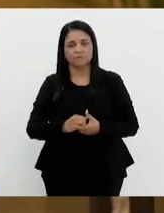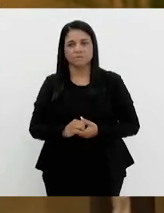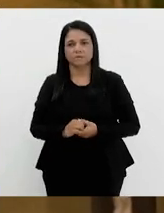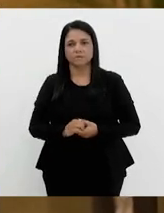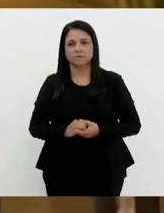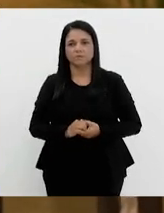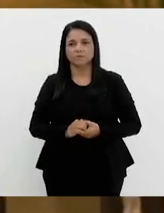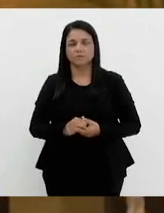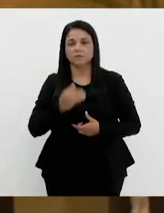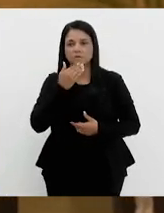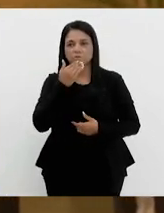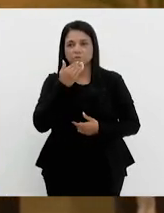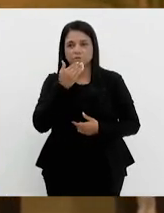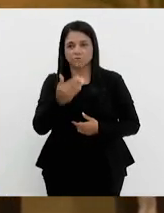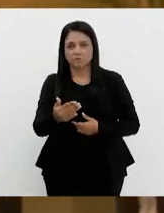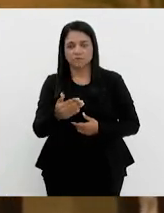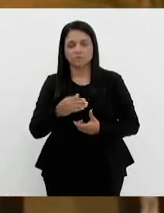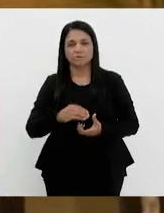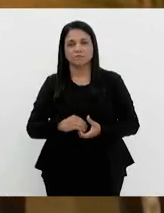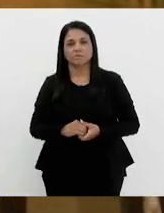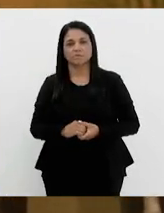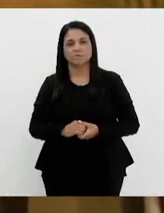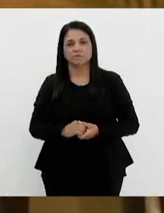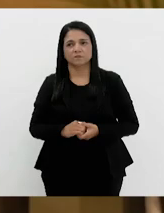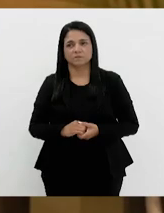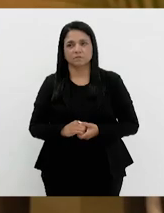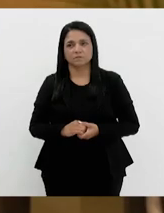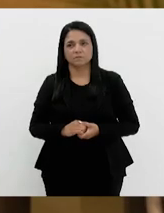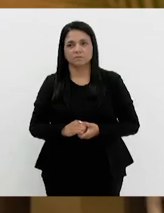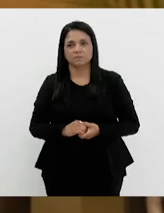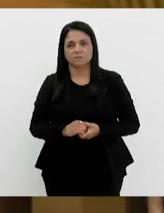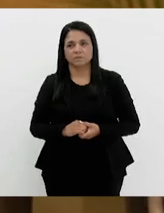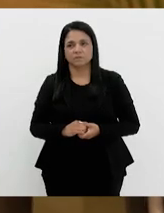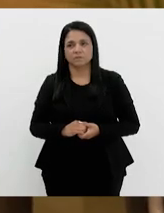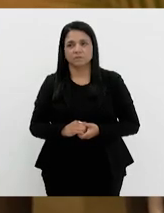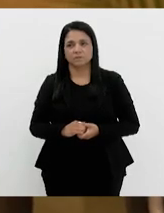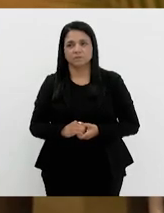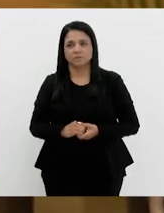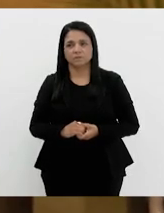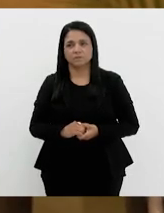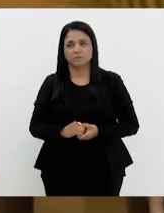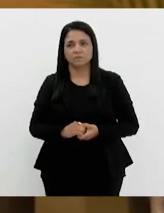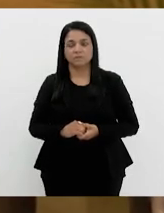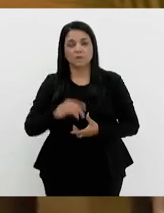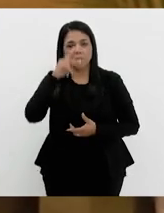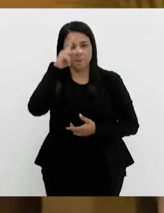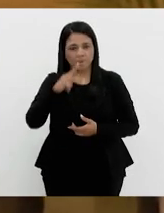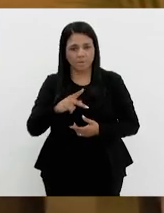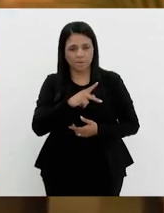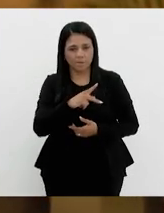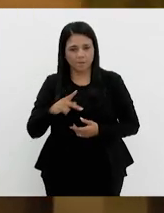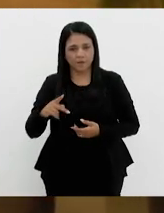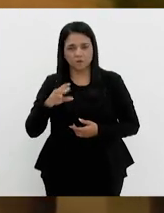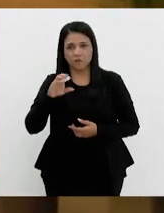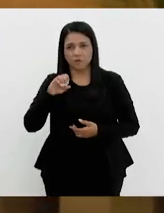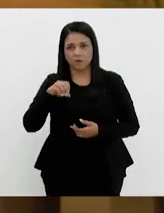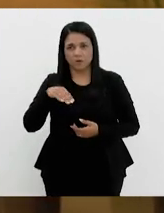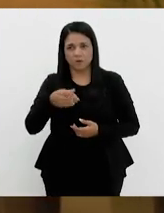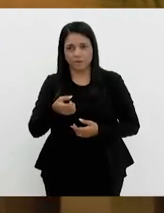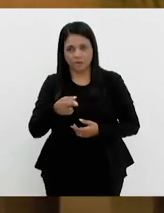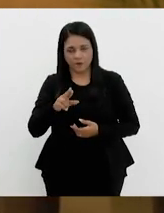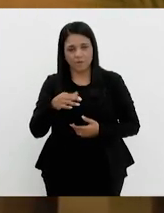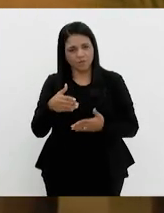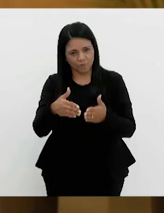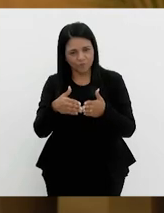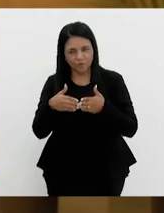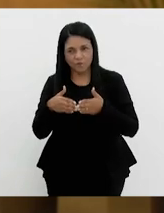vou pedir eh por gentileza o padrear professor pode por favor fazer a entrega dos dos um minutinho por